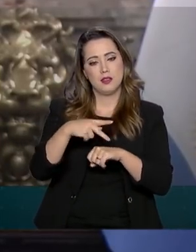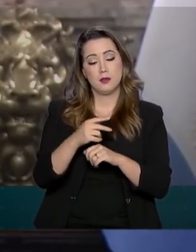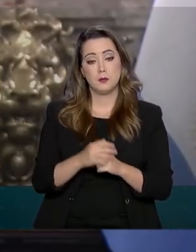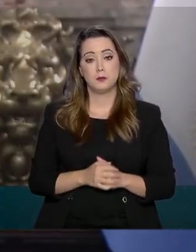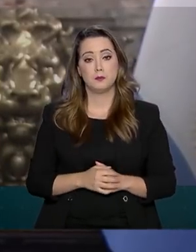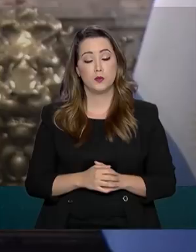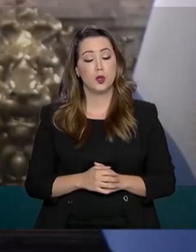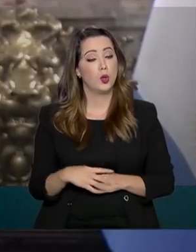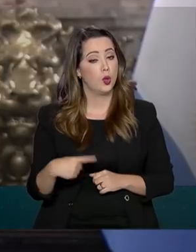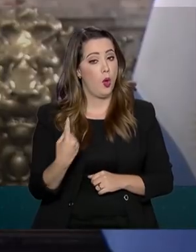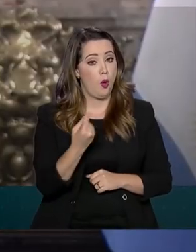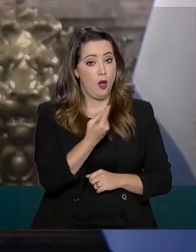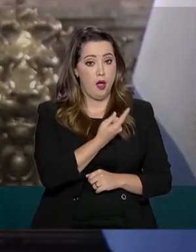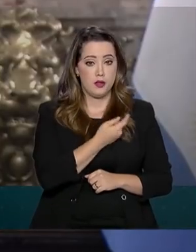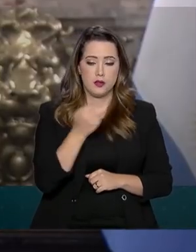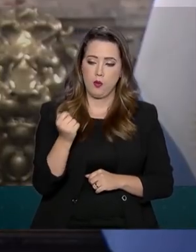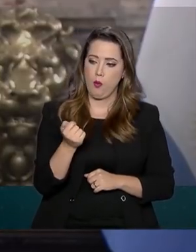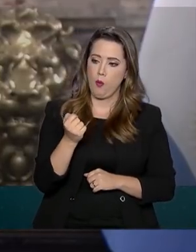Estamos na iminência de